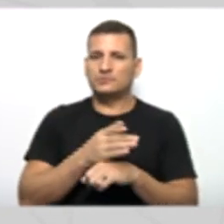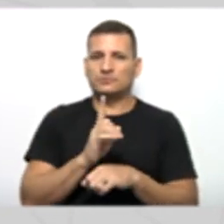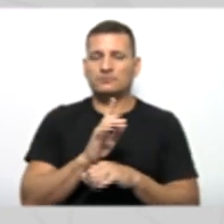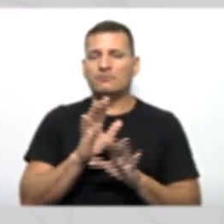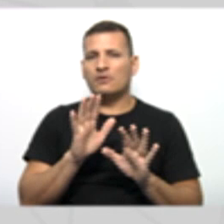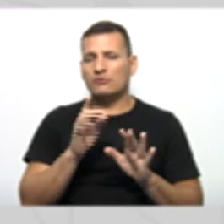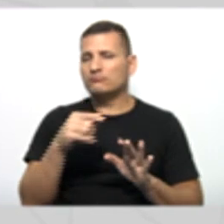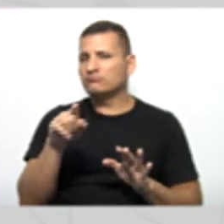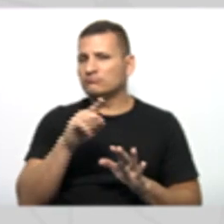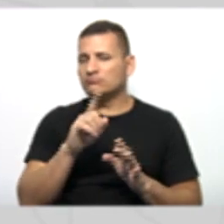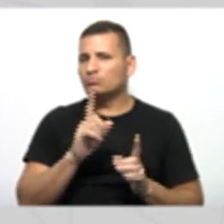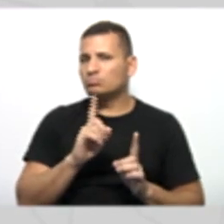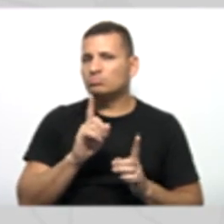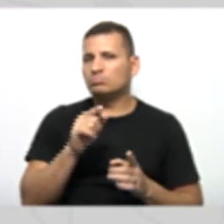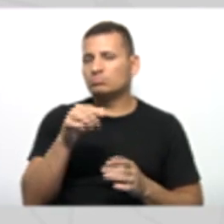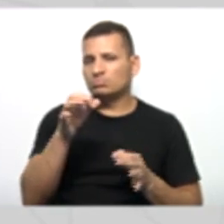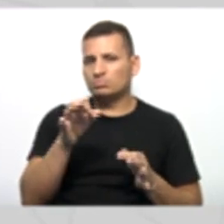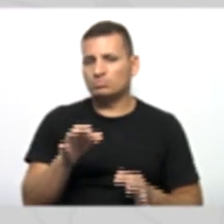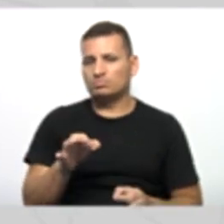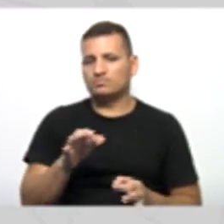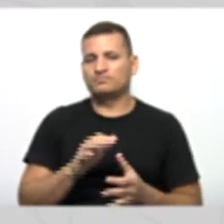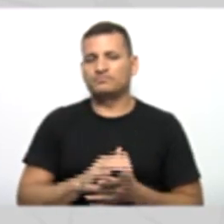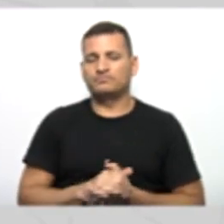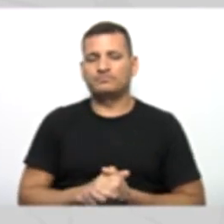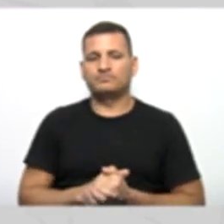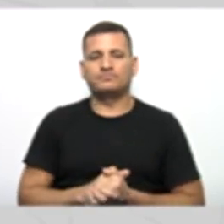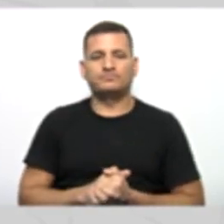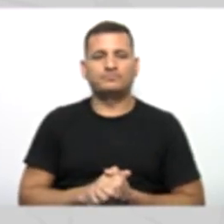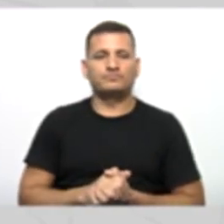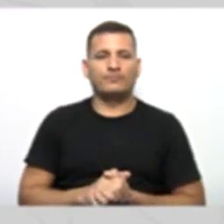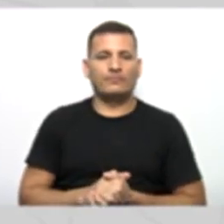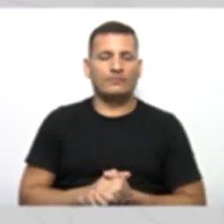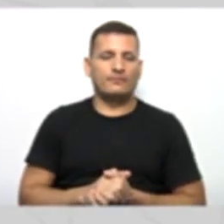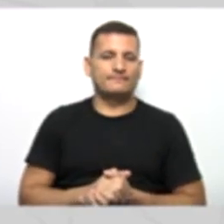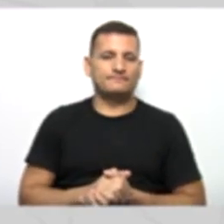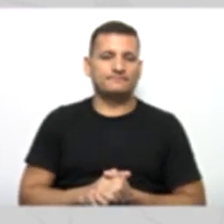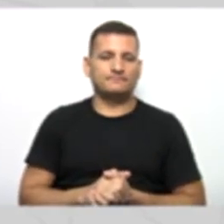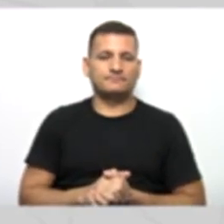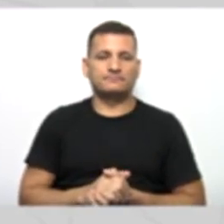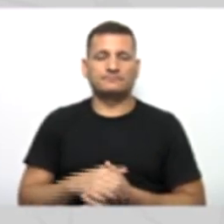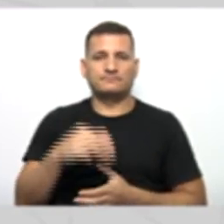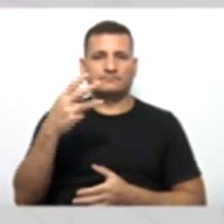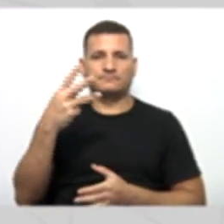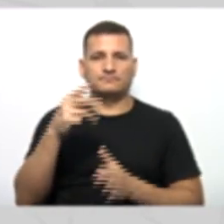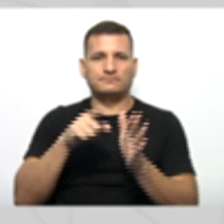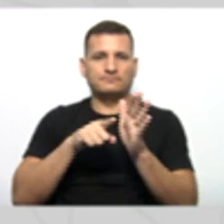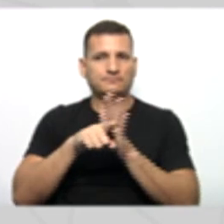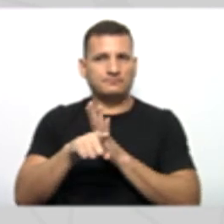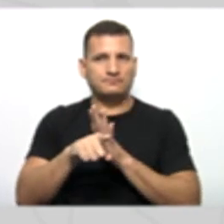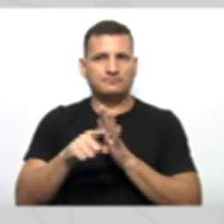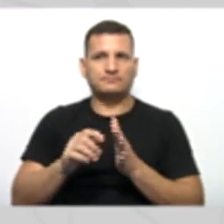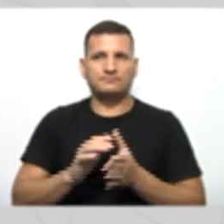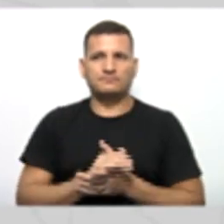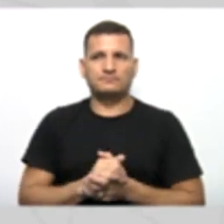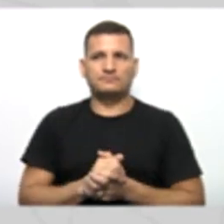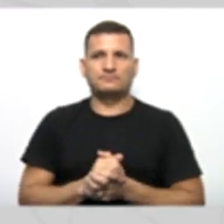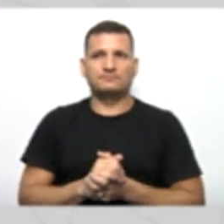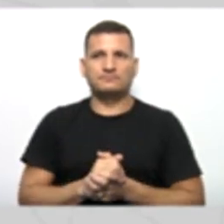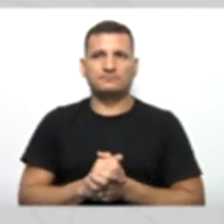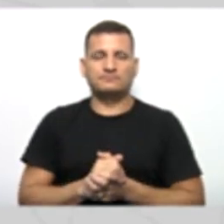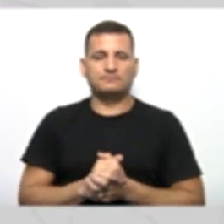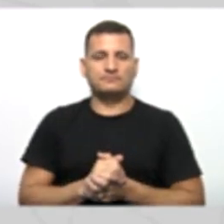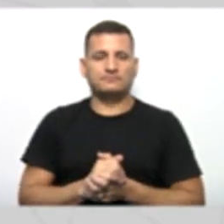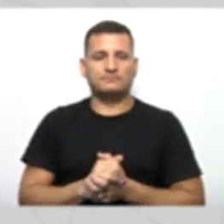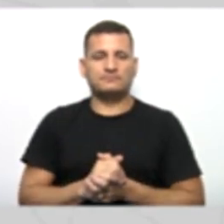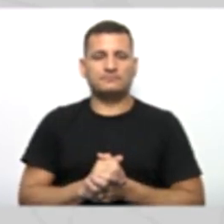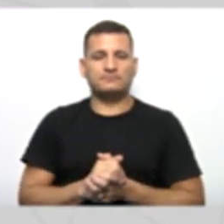vocês. Tranquilo? Vamos lá. Agora a questão 3. Veja bem, gente, ó. Para